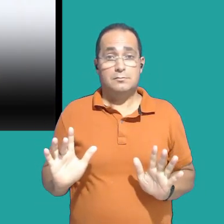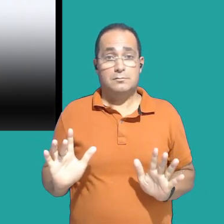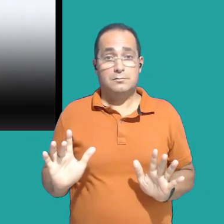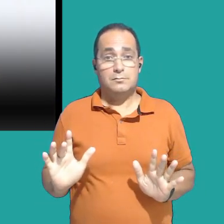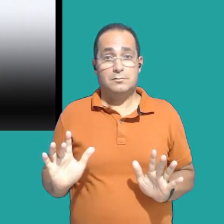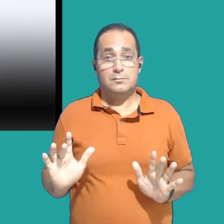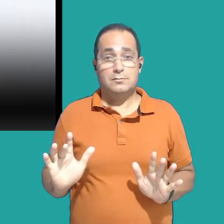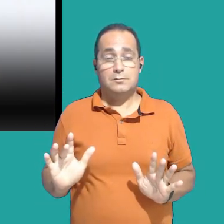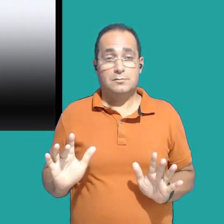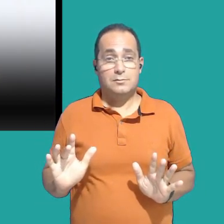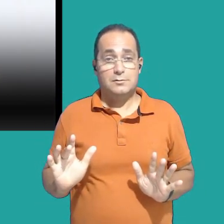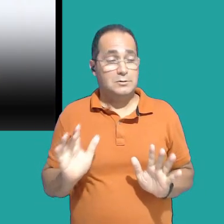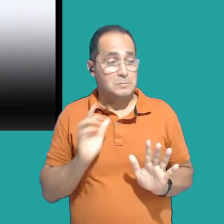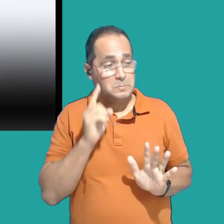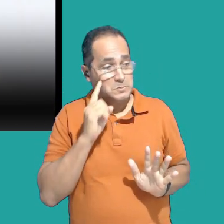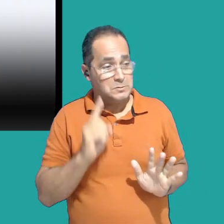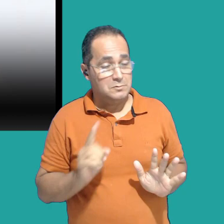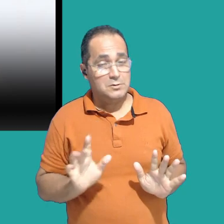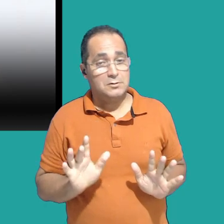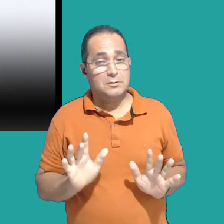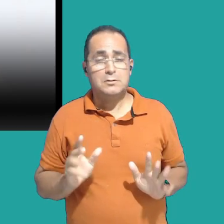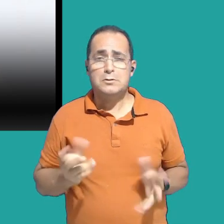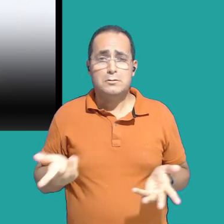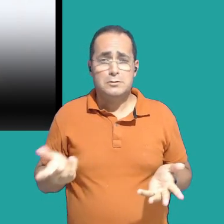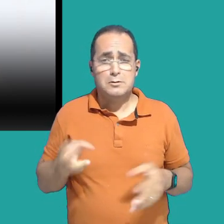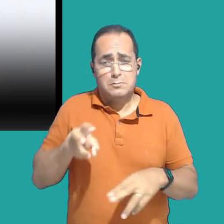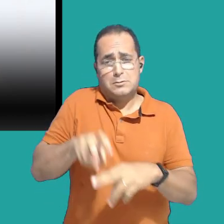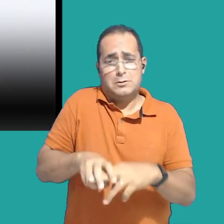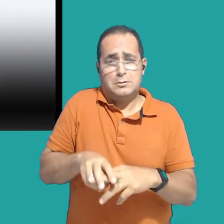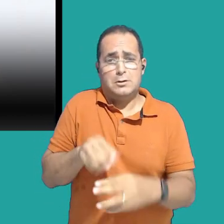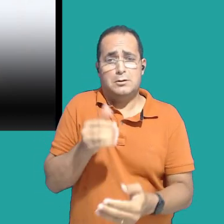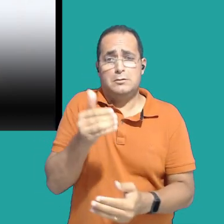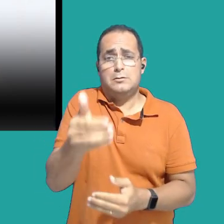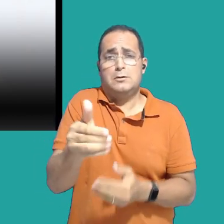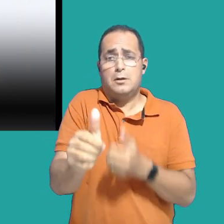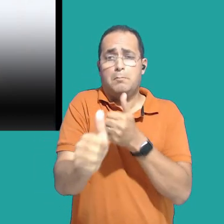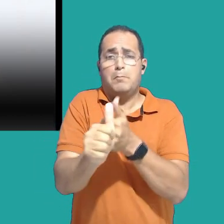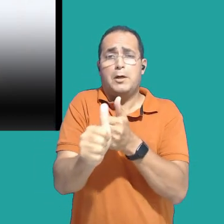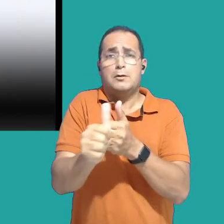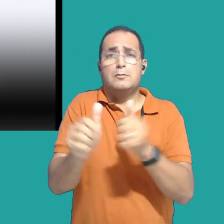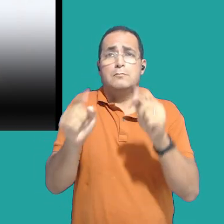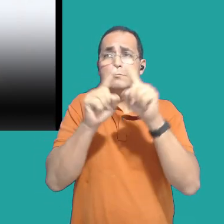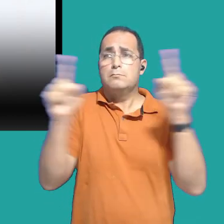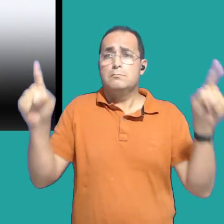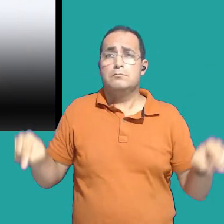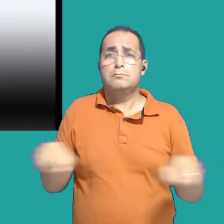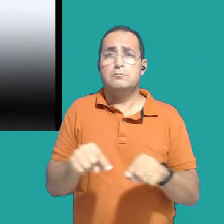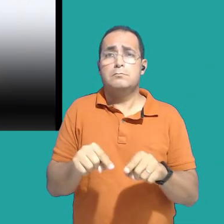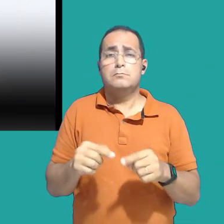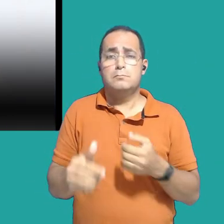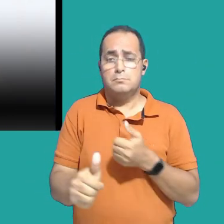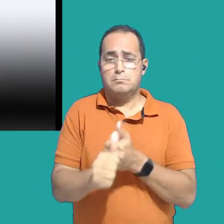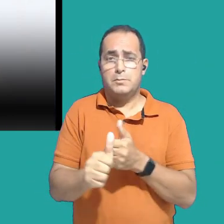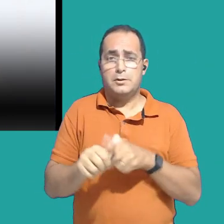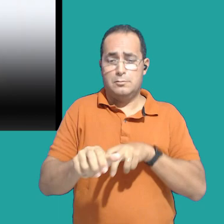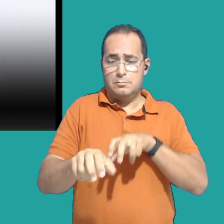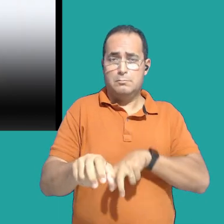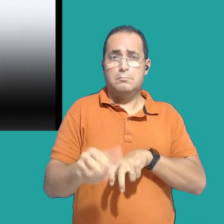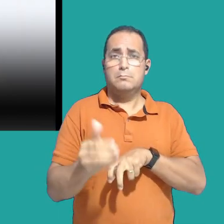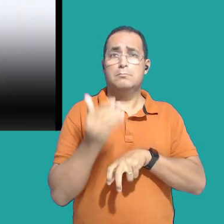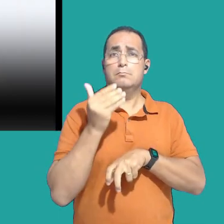que estava. E, Caraca. é, e eu sempre sentei na frente por gostar mesmo de